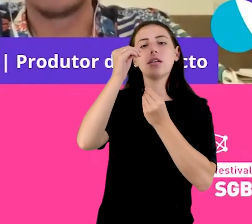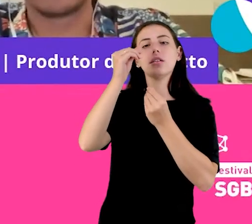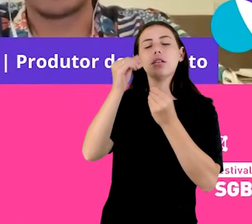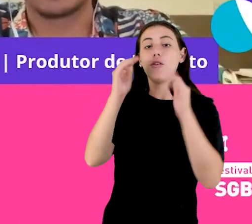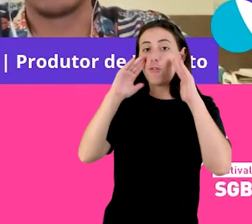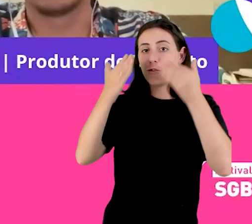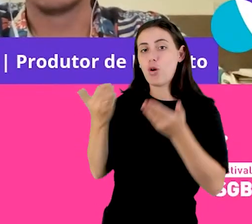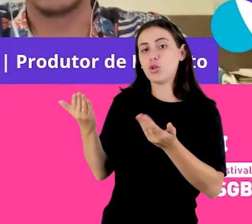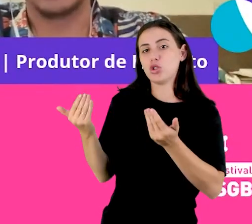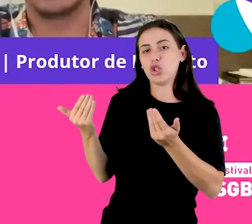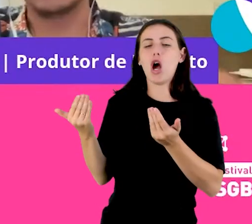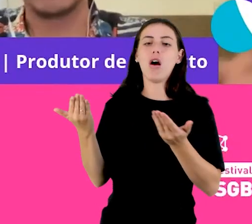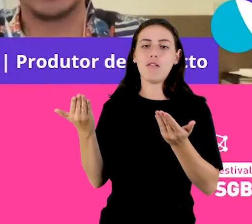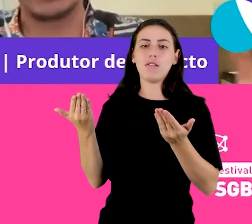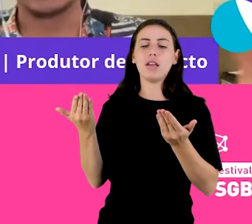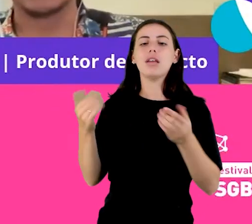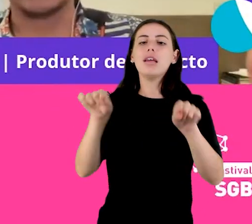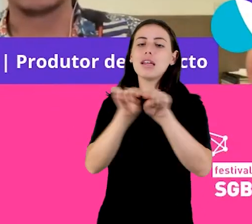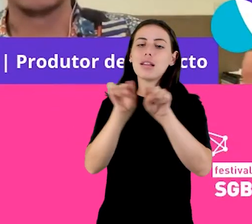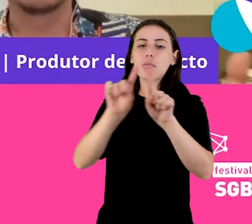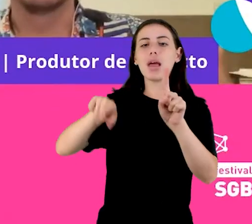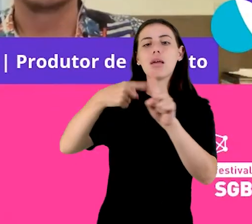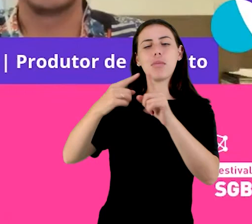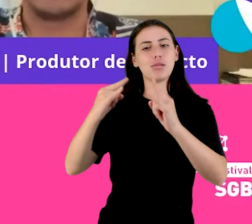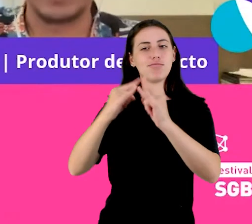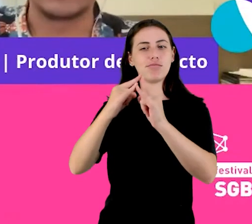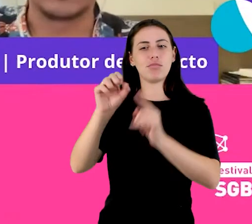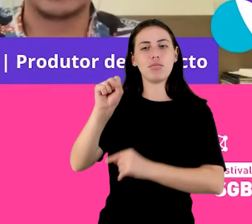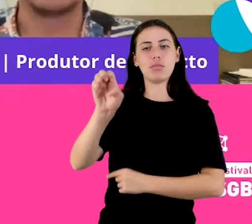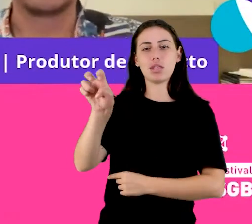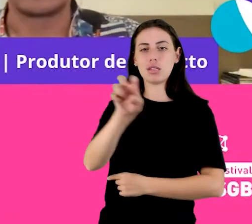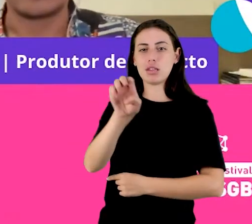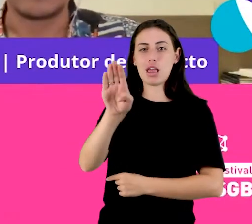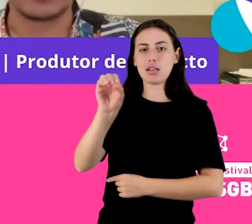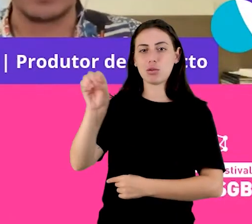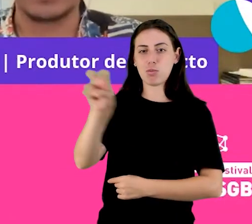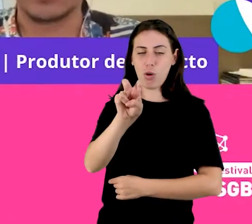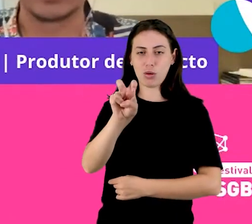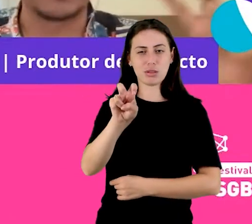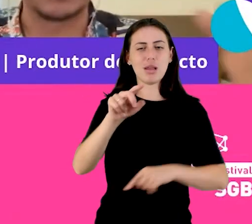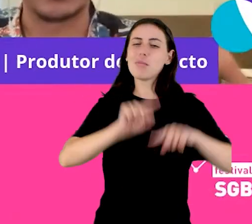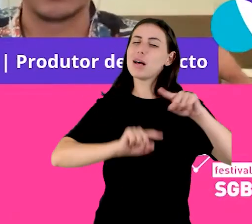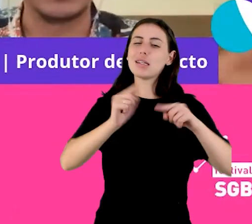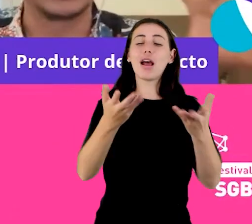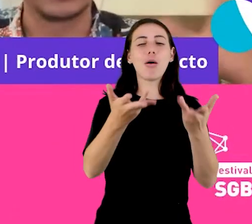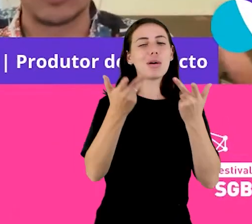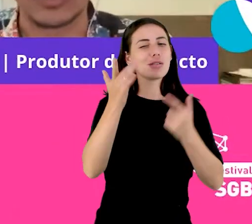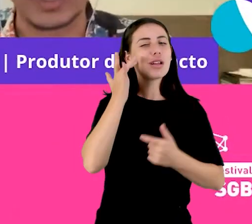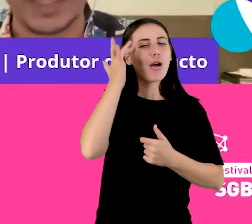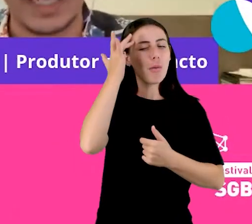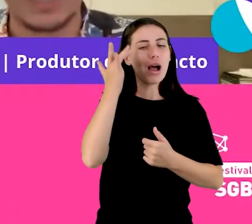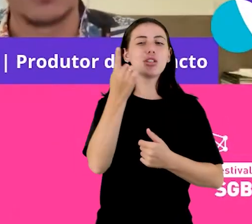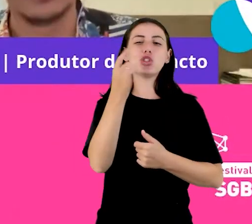punidas. Então, esse material é riquíssimo. A gente fez com a Tuzine Freire, advogados, que deu toda essa parte de jurídica e ajudou